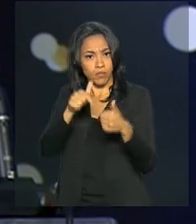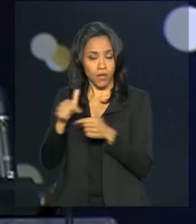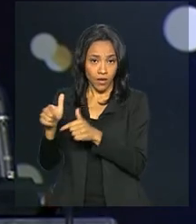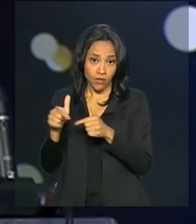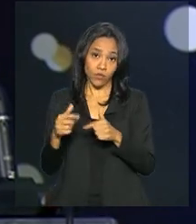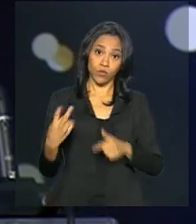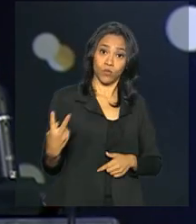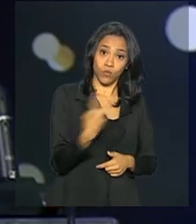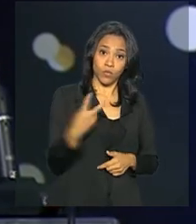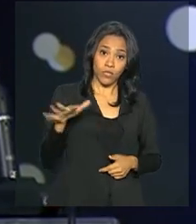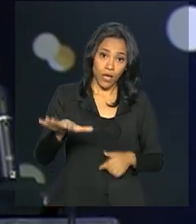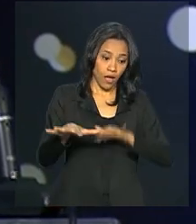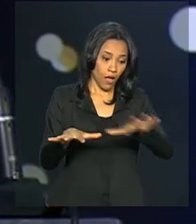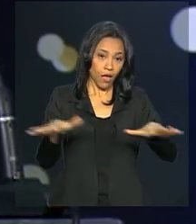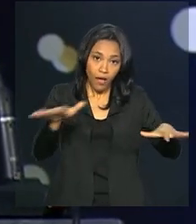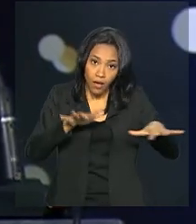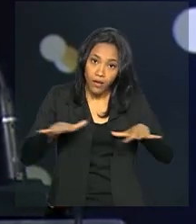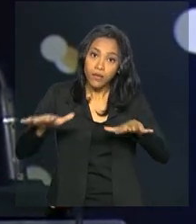de construção